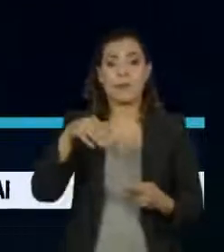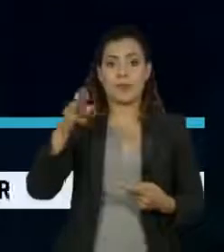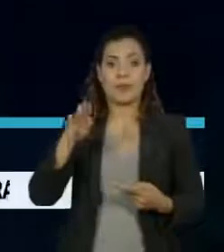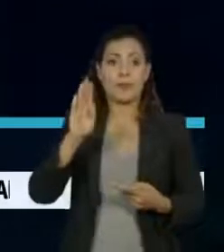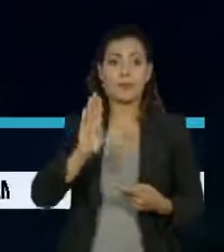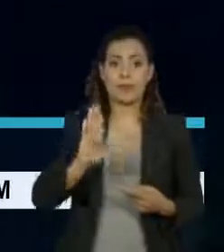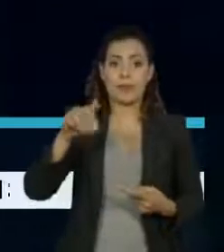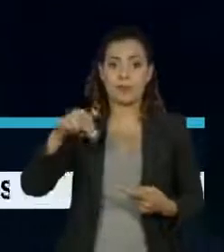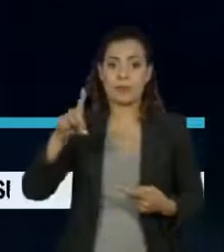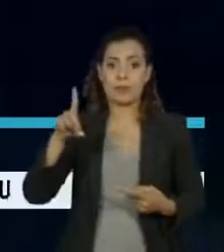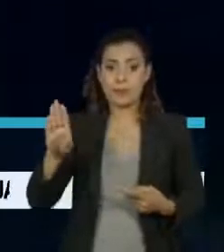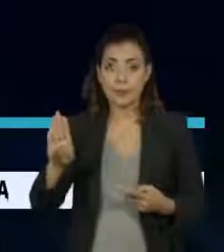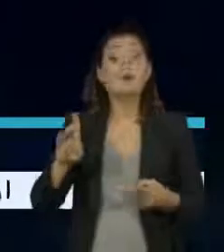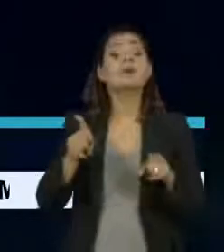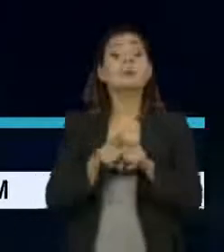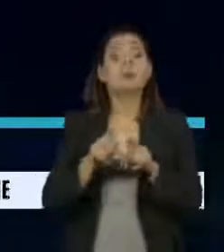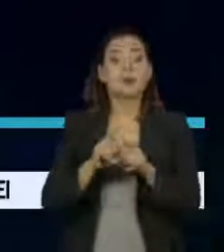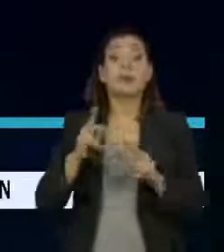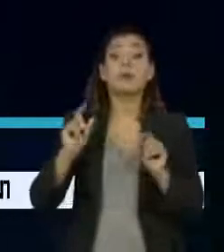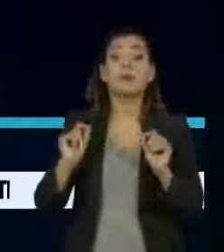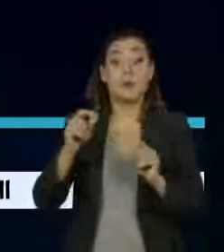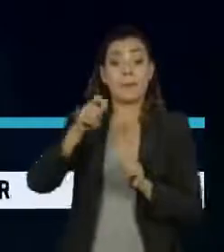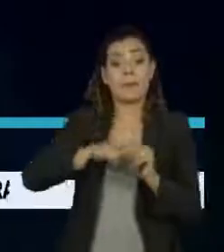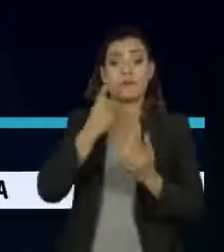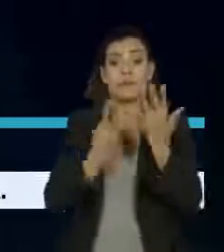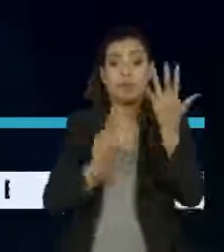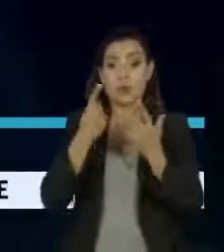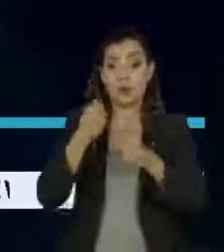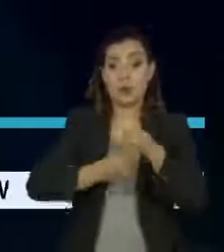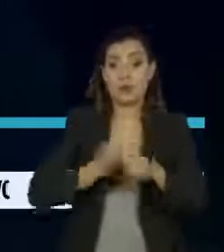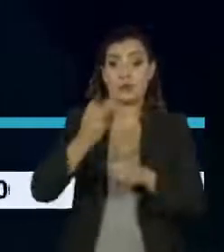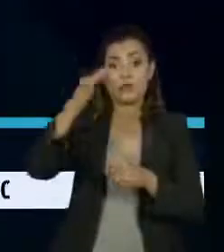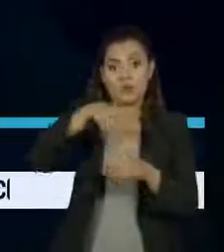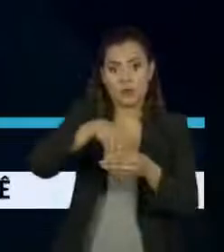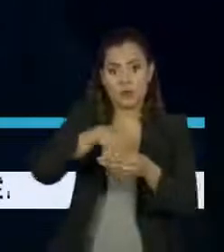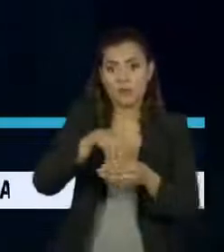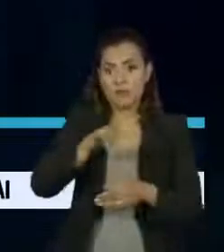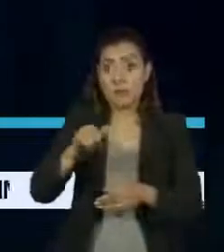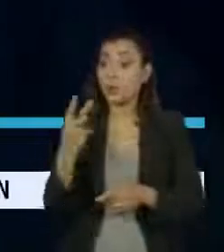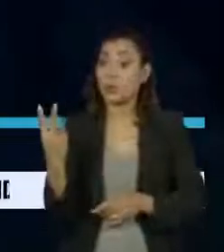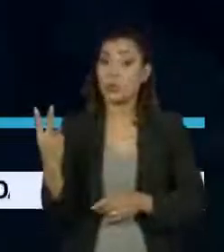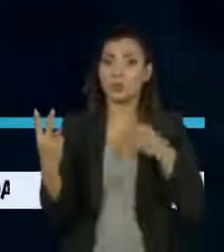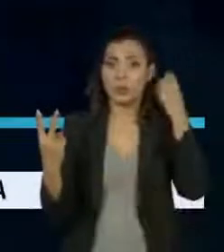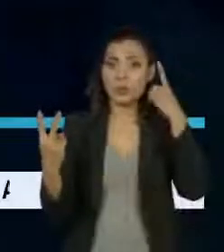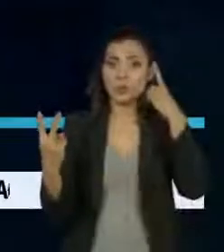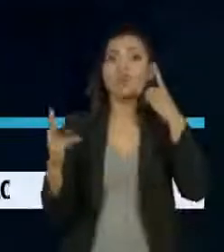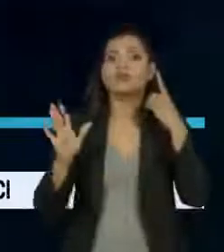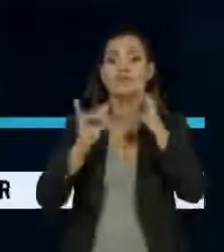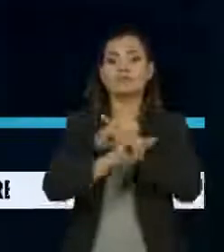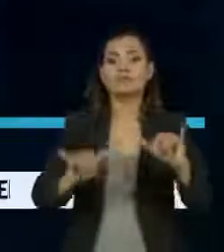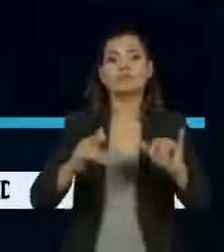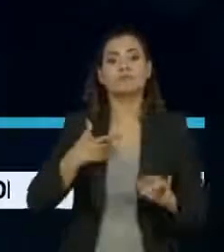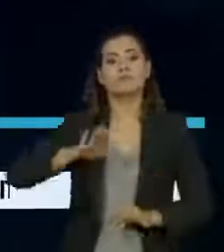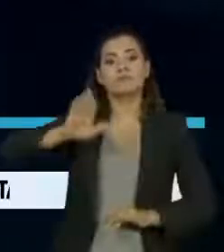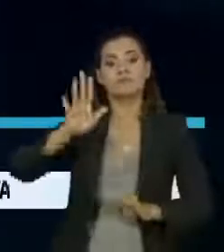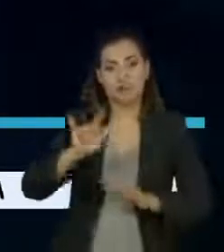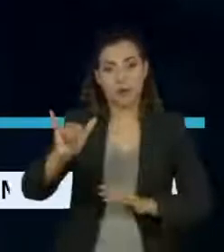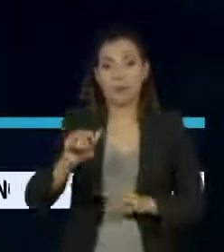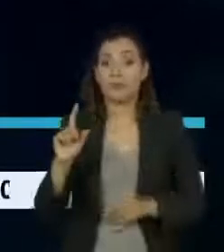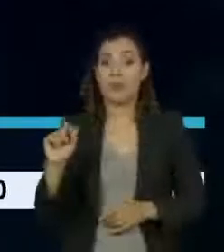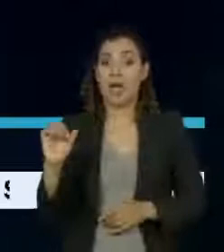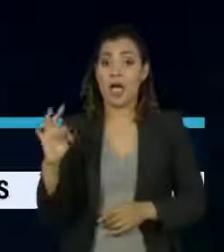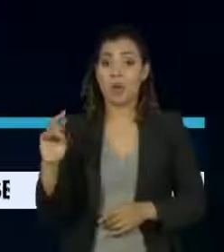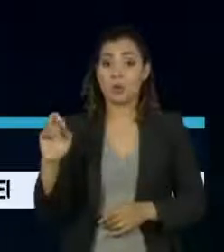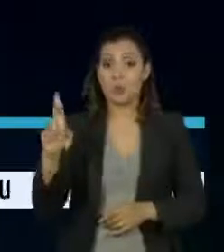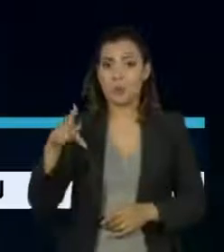na eleição para presidente da Câmara será em fevereiro do ano que vem até agora dois deputados já anunciaram a candidatura